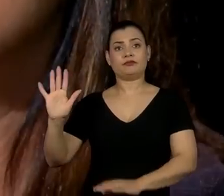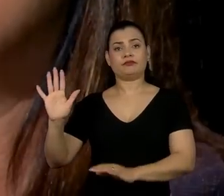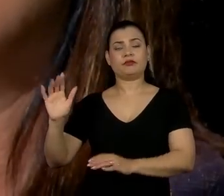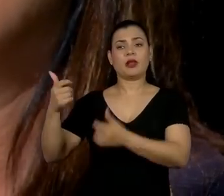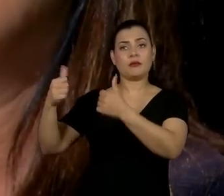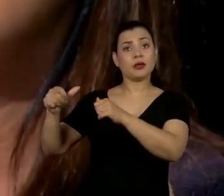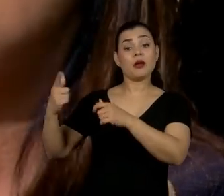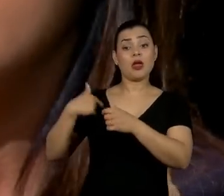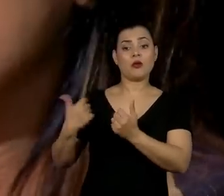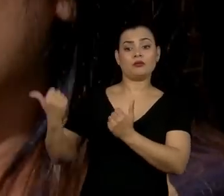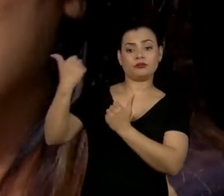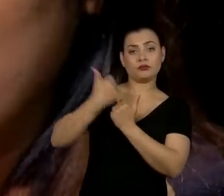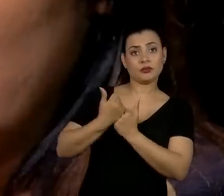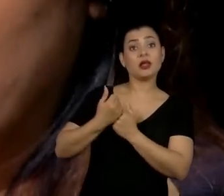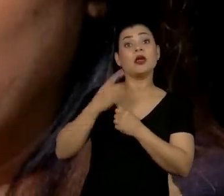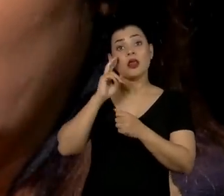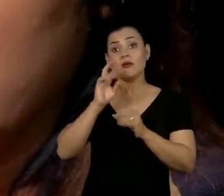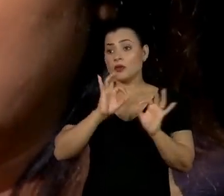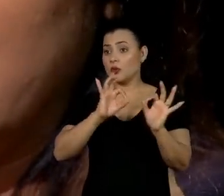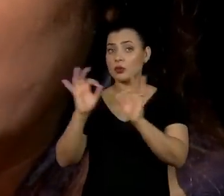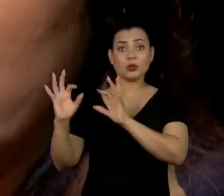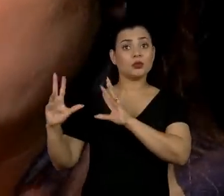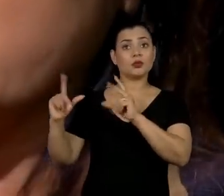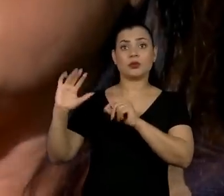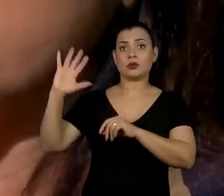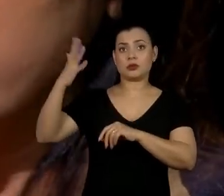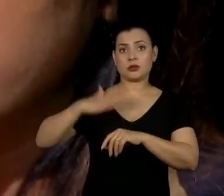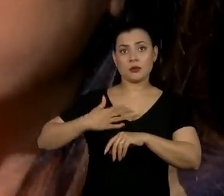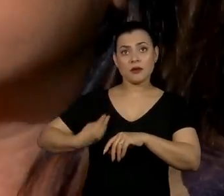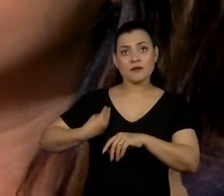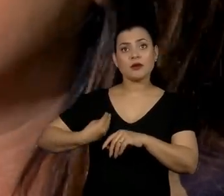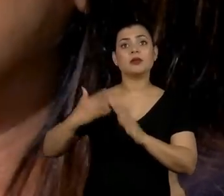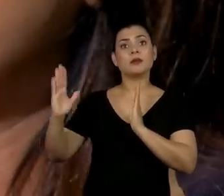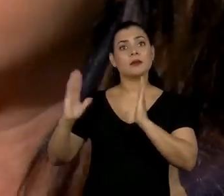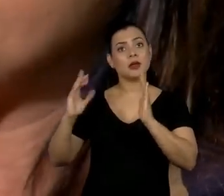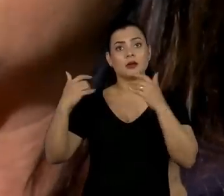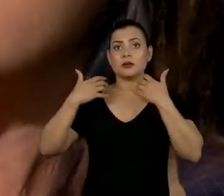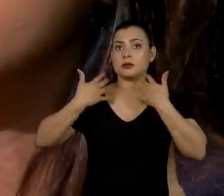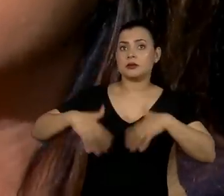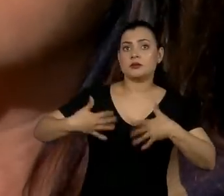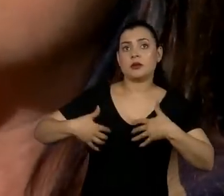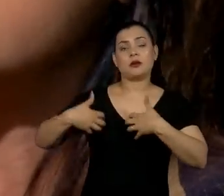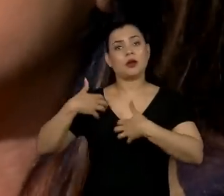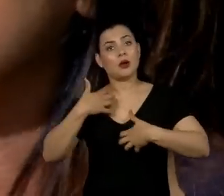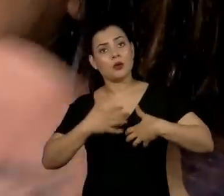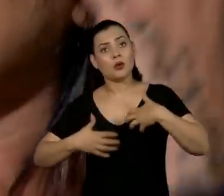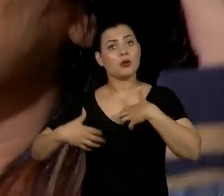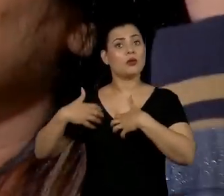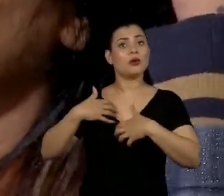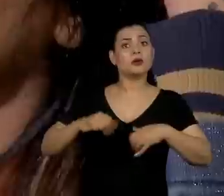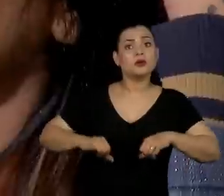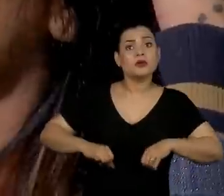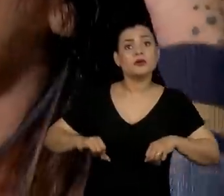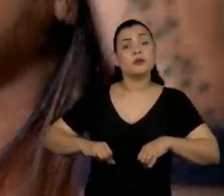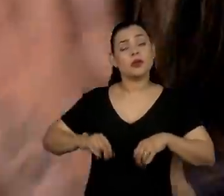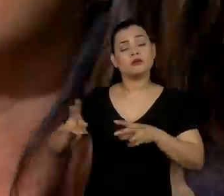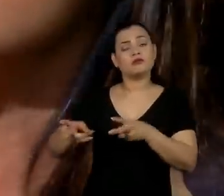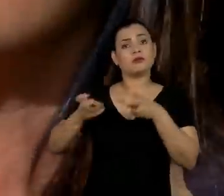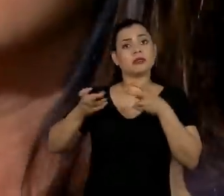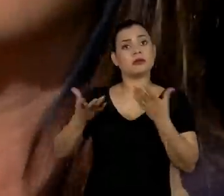comigo ele viu tudo aquilo acontecendo comigo aquele momento meu desespero de angústia de sofrimento